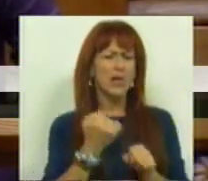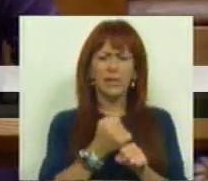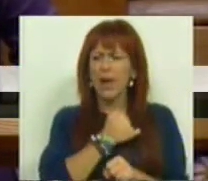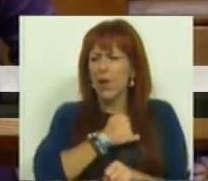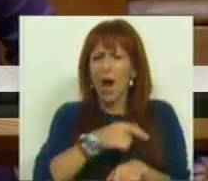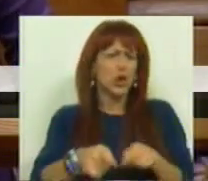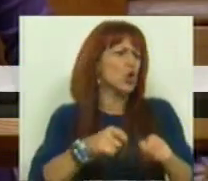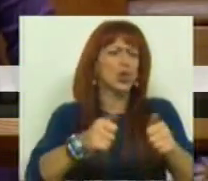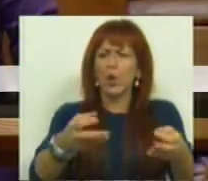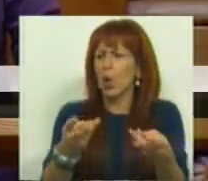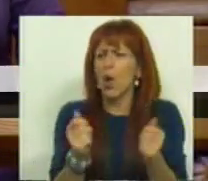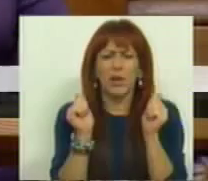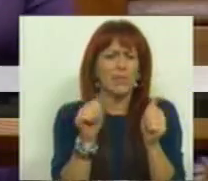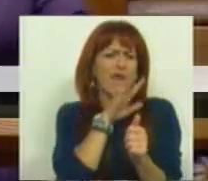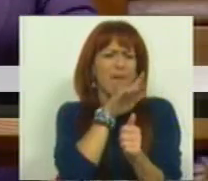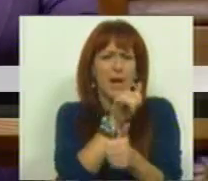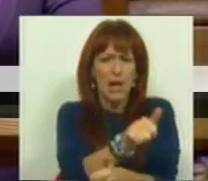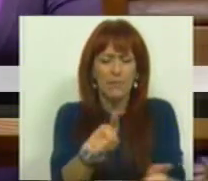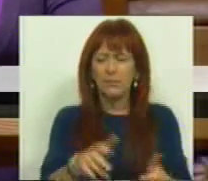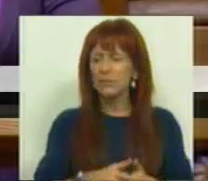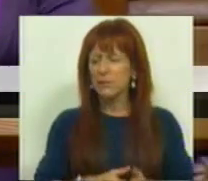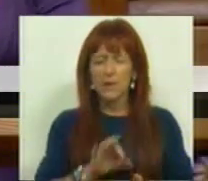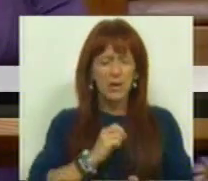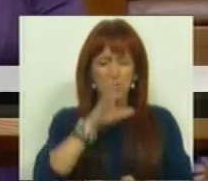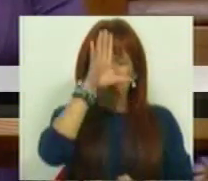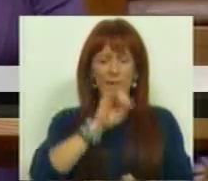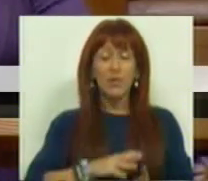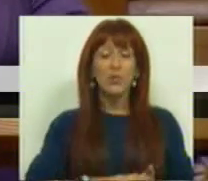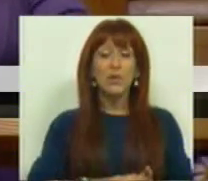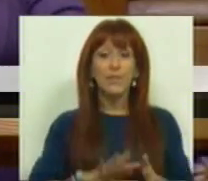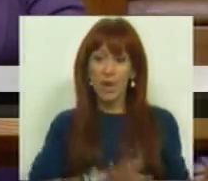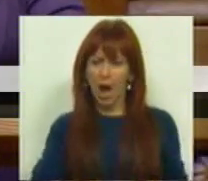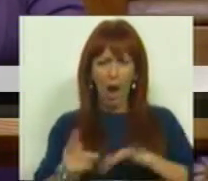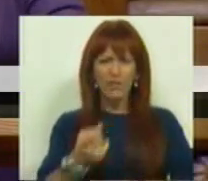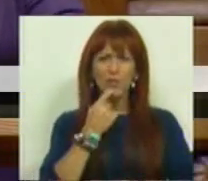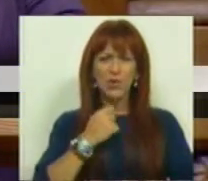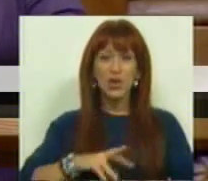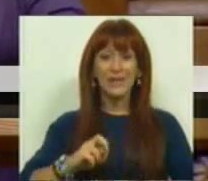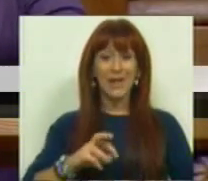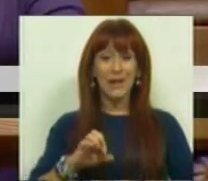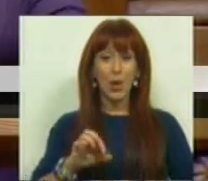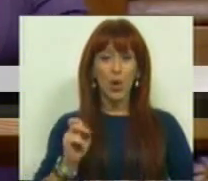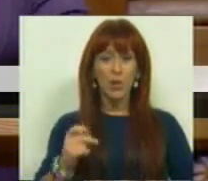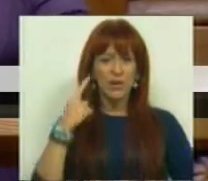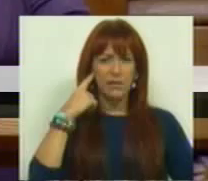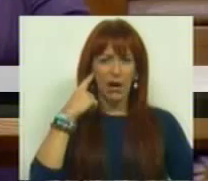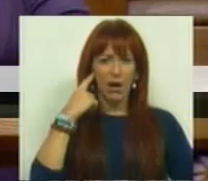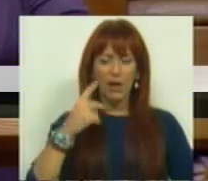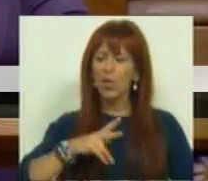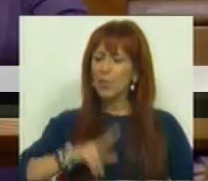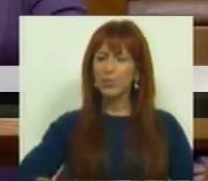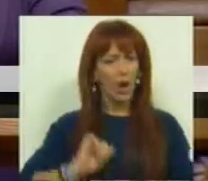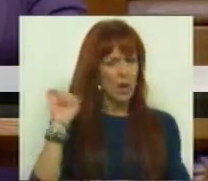como gestoras das contas da família. Senhor Primeiro-Ministro, a Revolução de Abril foi há 38 anos, o